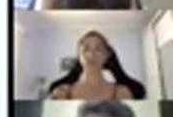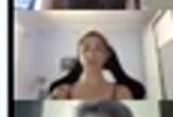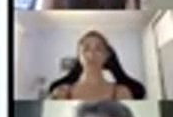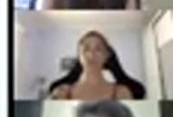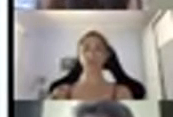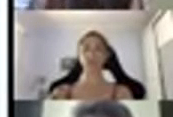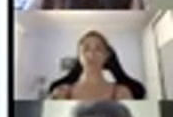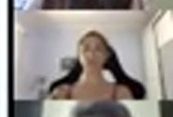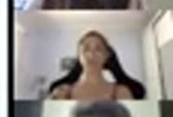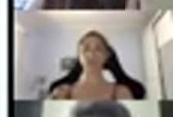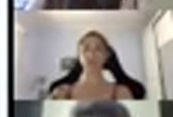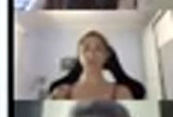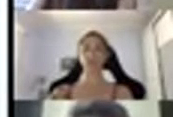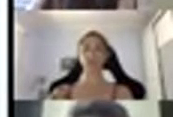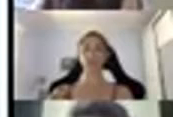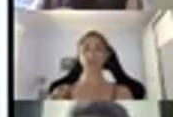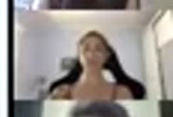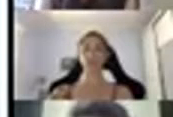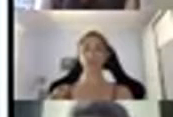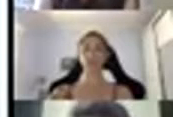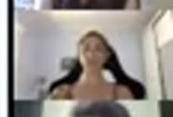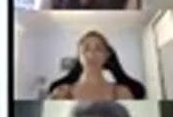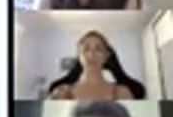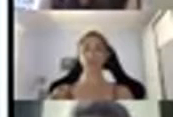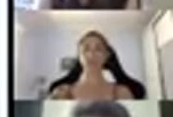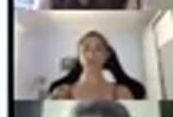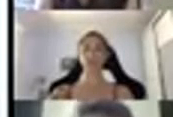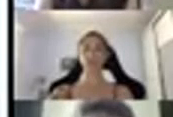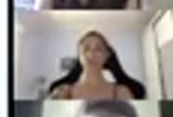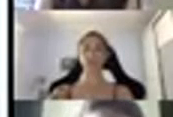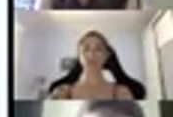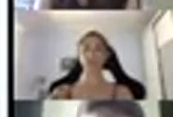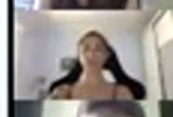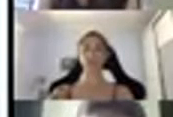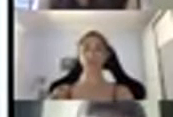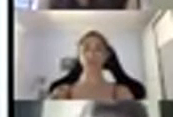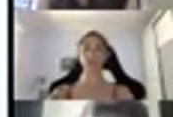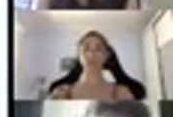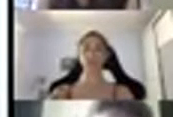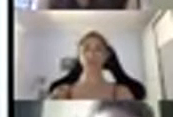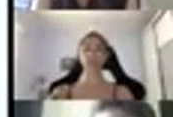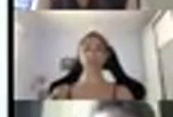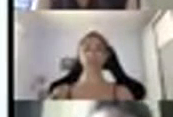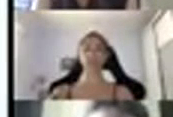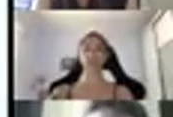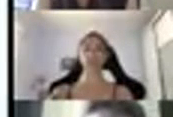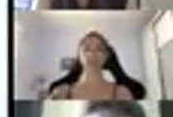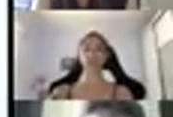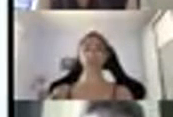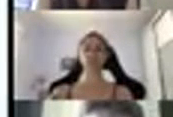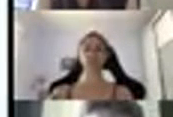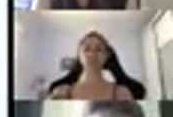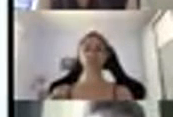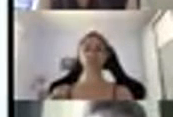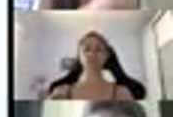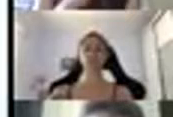Olha aqui para o final do gráfico. Isso aqui são as 2 últimas semanas. Mais uma semana, a gente confirma a segunda onda. Então, tudo indica que está